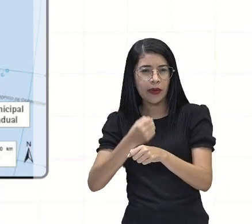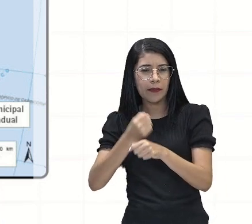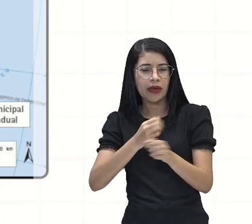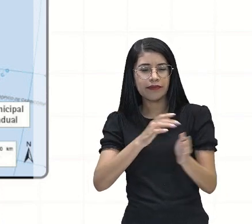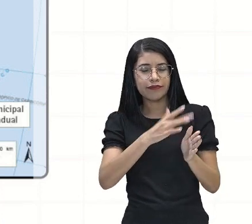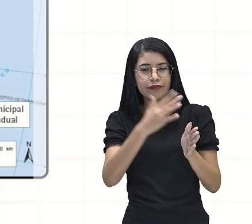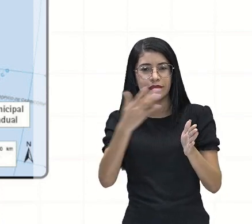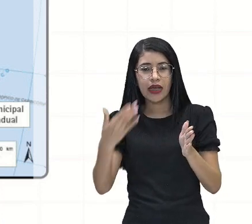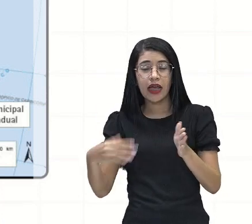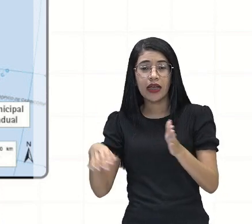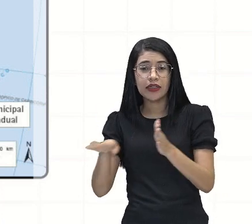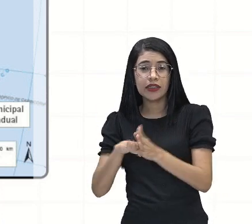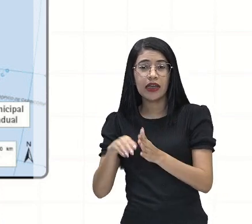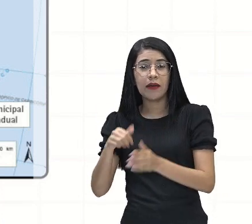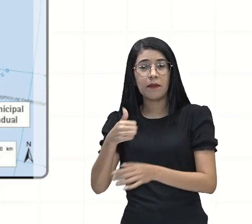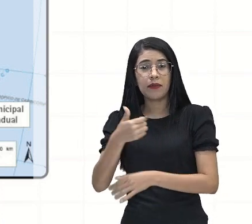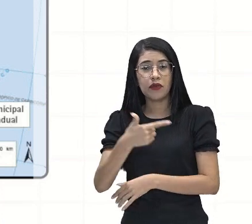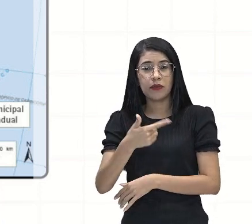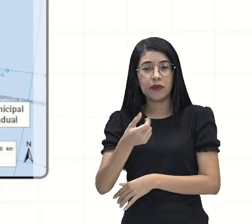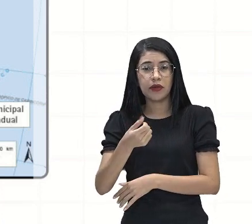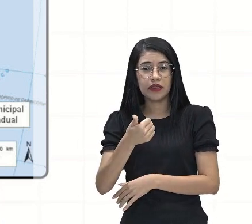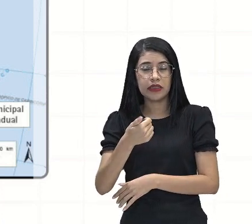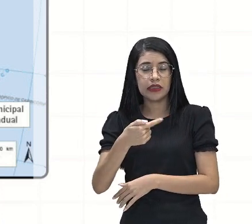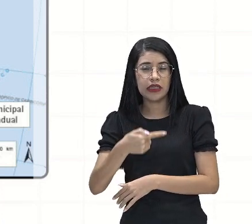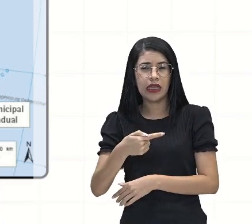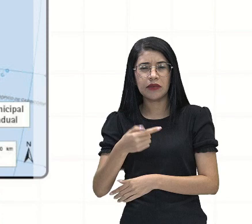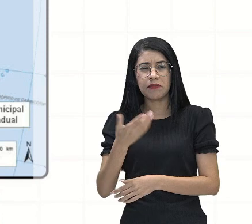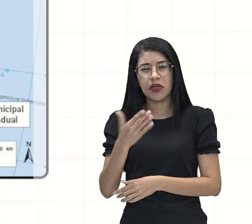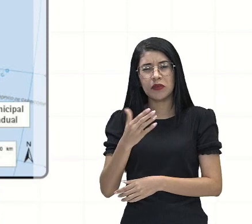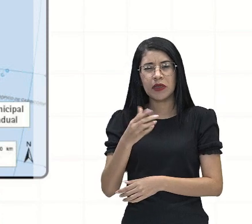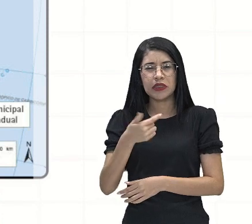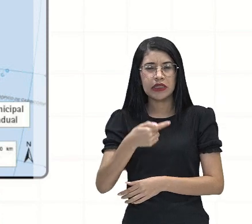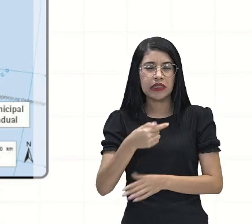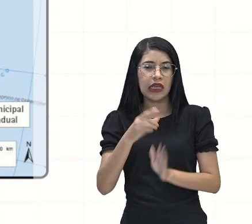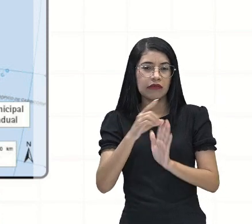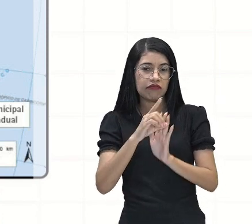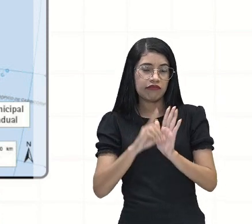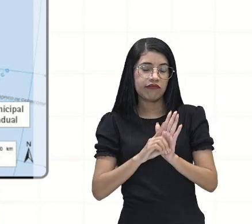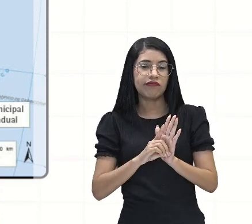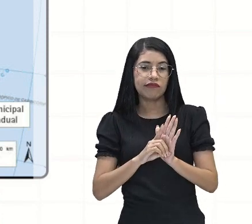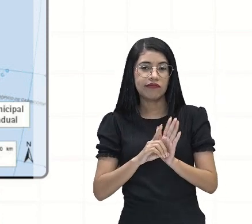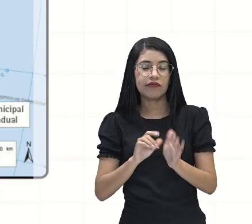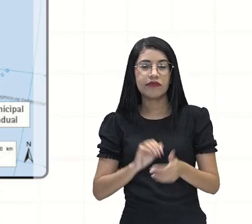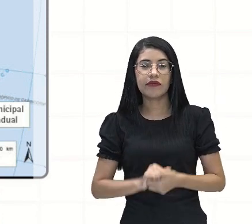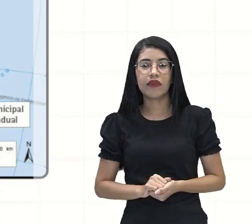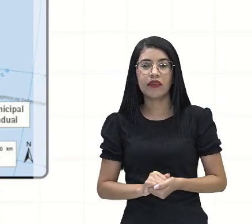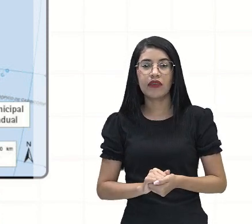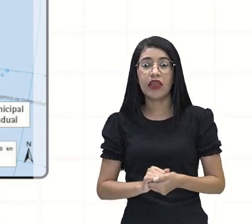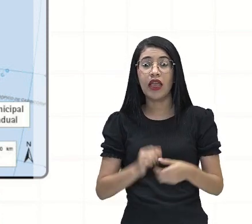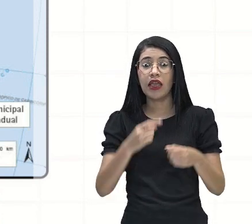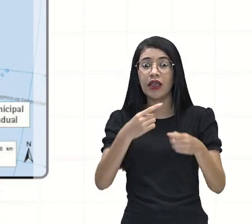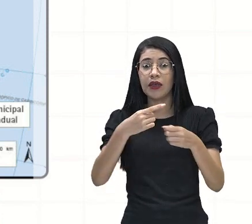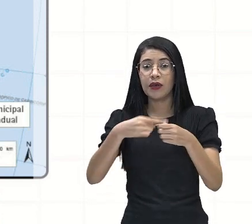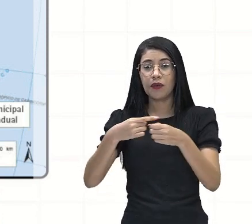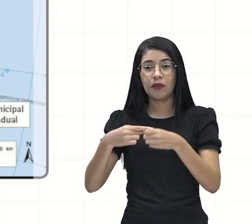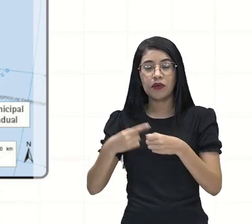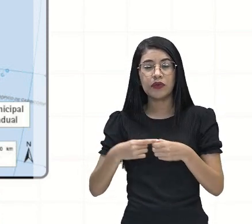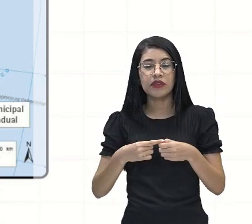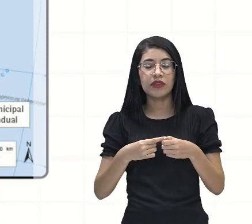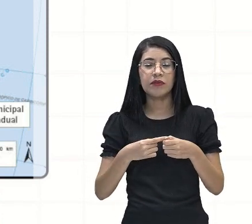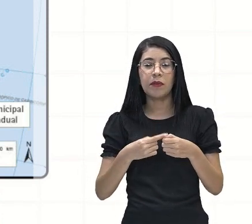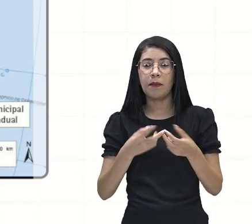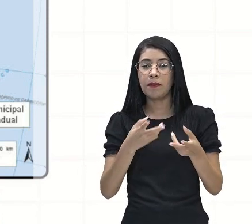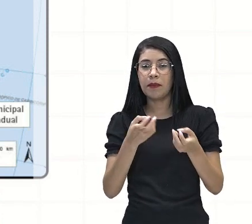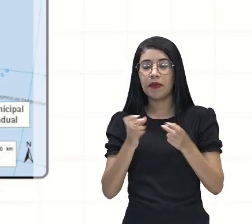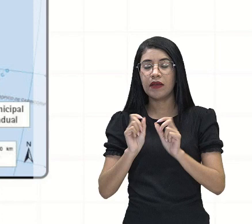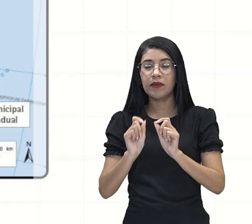é cerca de mais ou menos umas sete décadas aí né e os municípios aqui essa malha Municipal